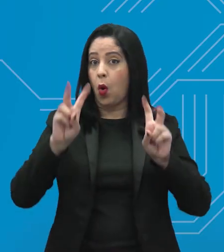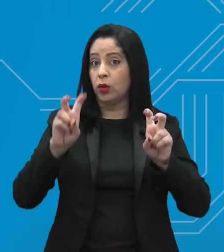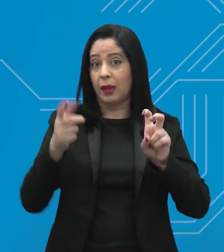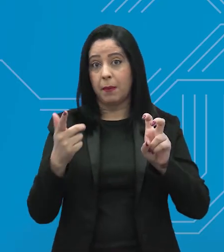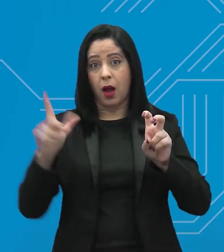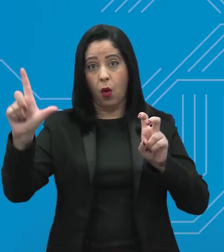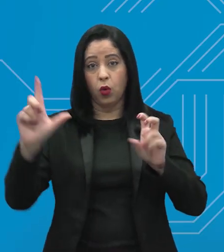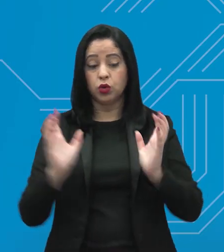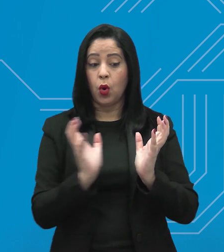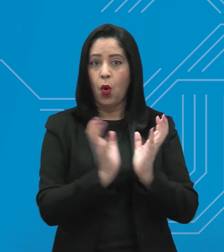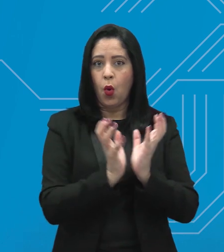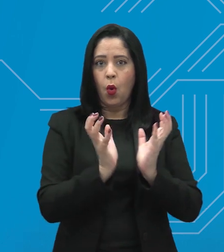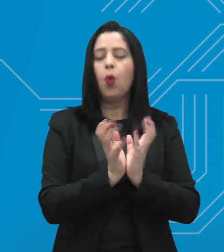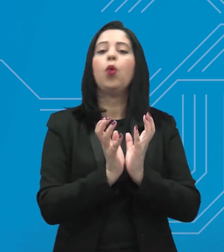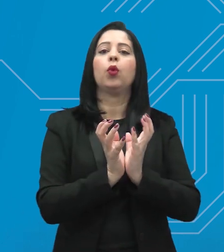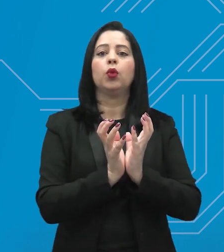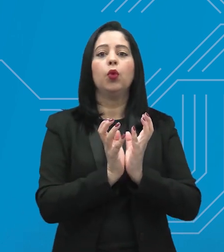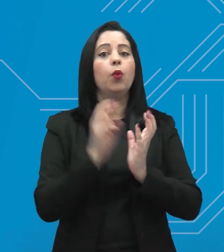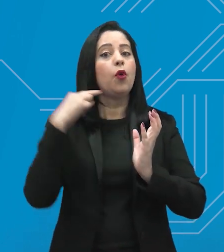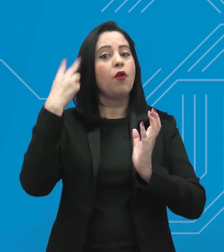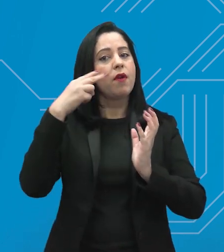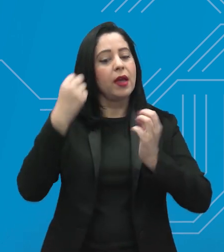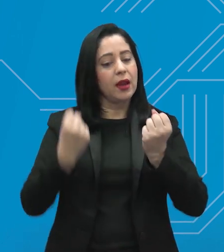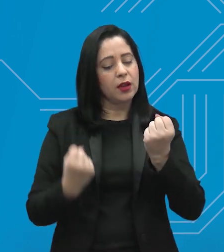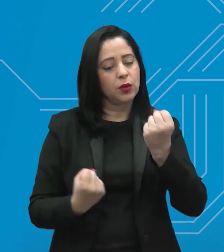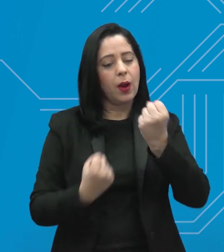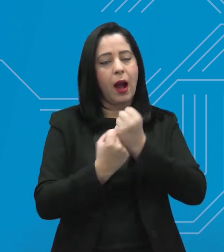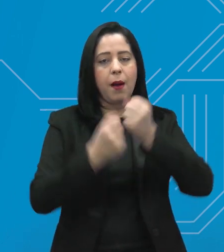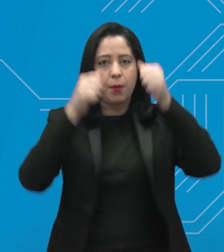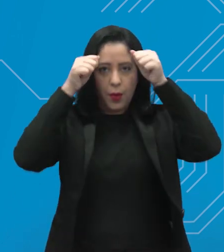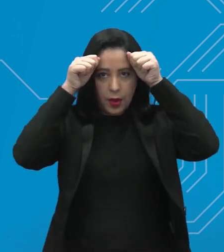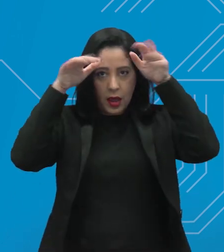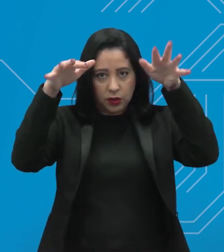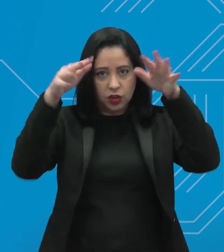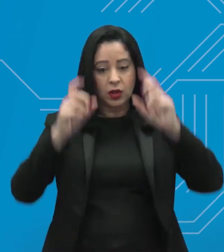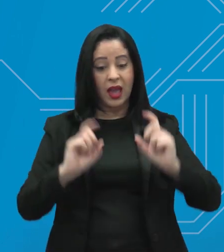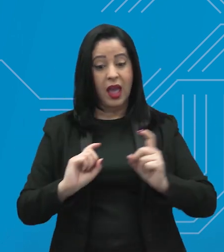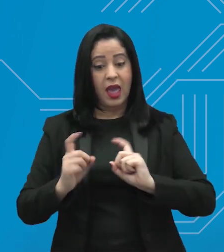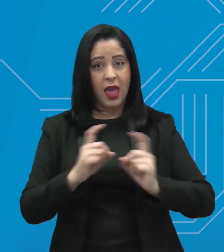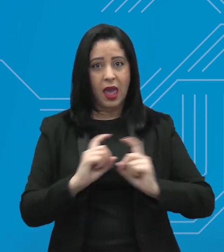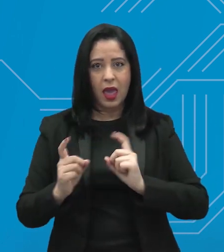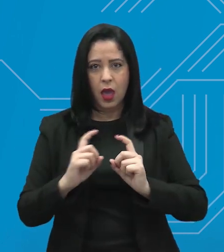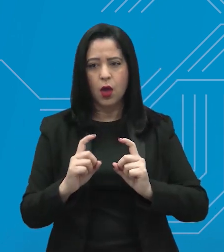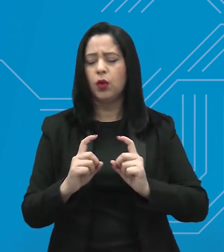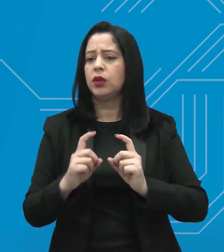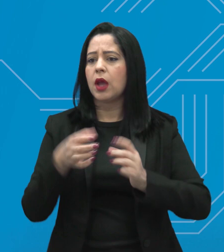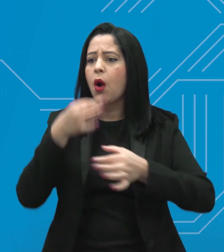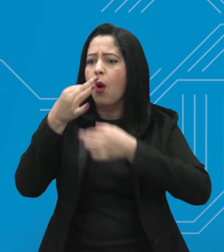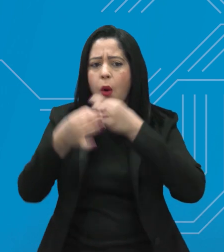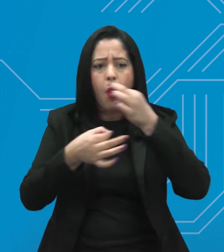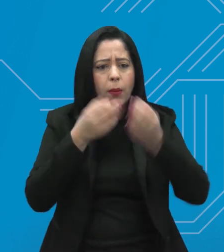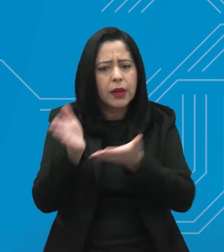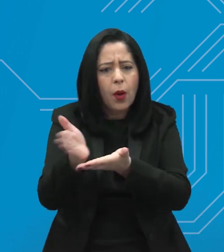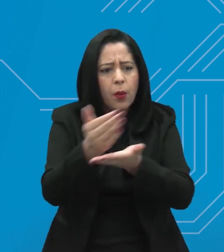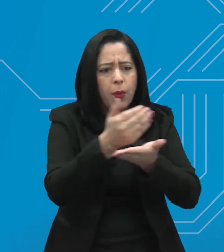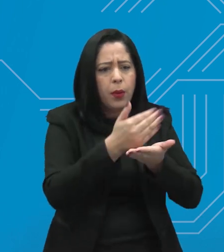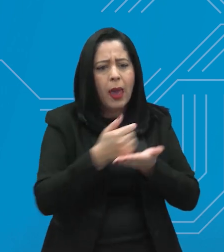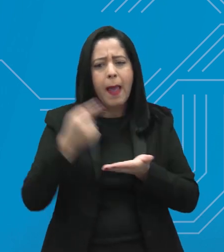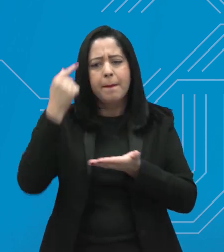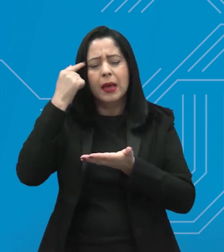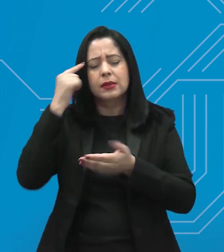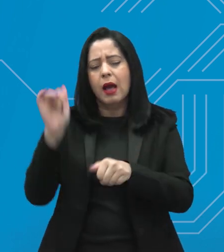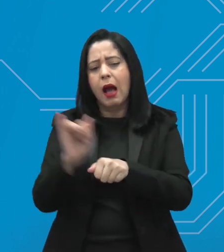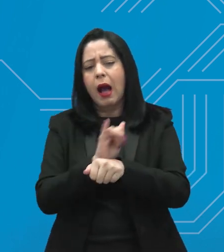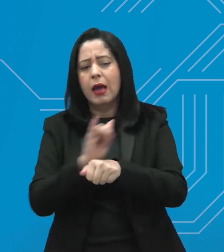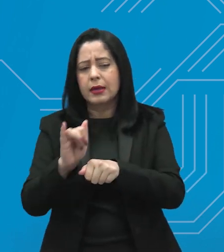em outra pauta, vereadores da Frente Parlamentar em Apoio à Pessoa com Autismo se reuniram para ouvir as necessidades